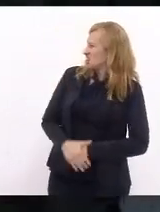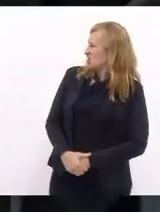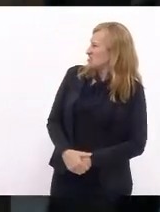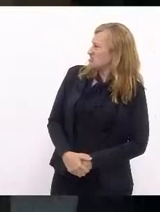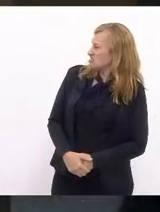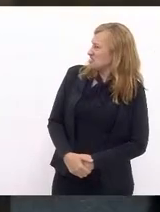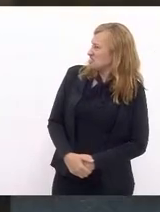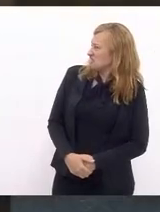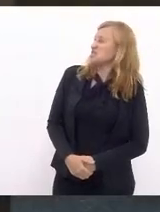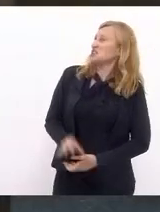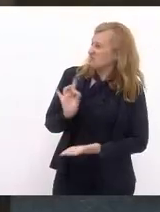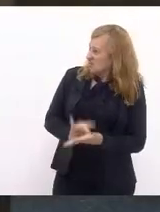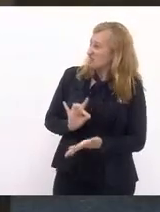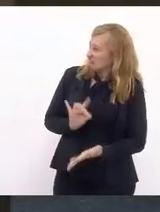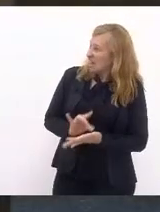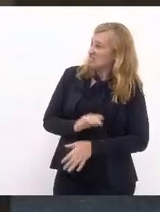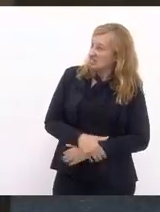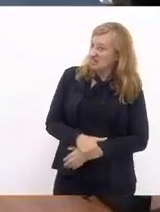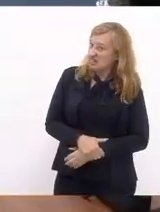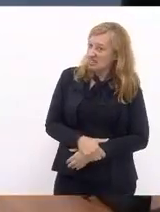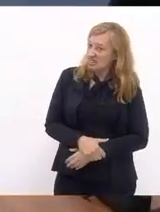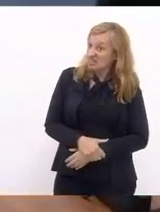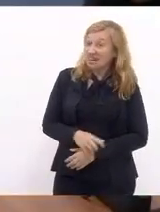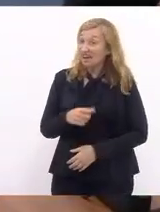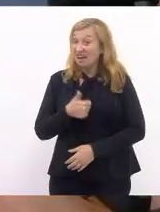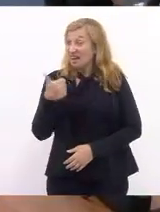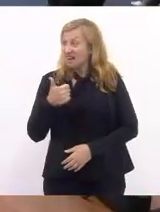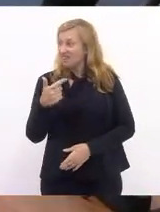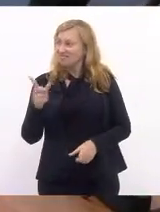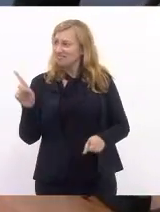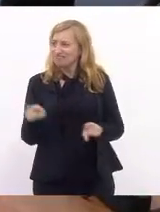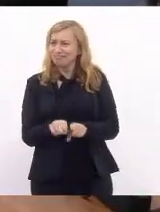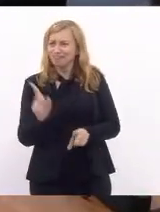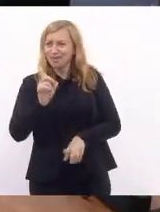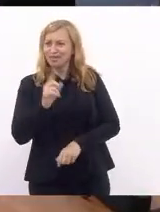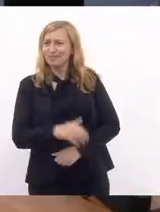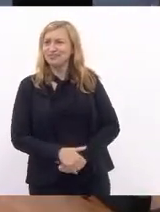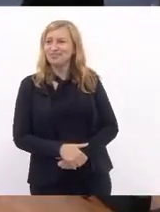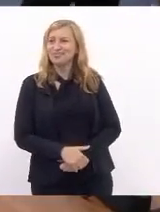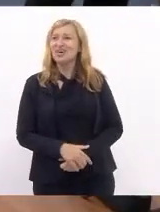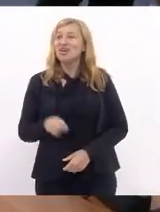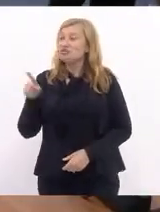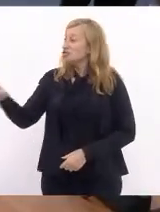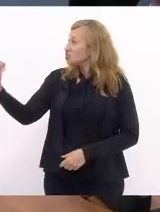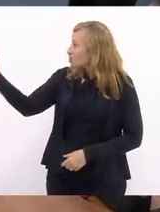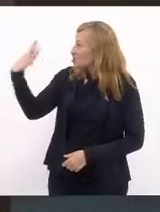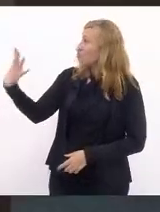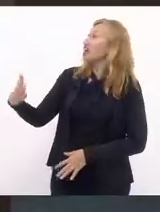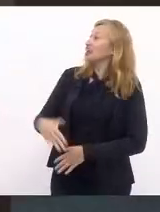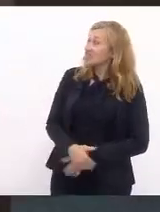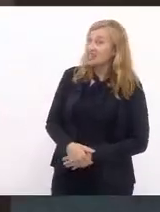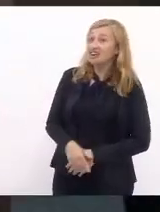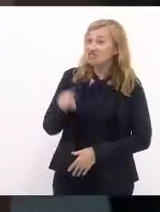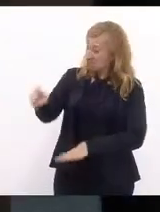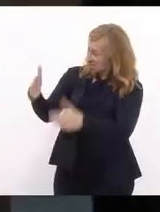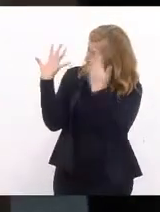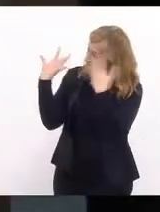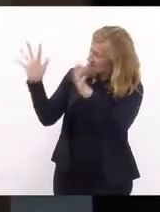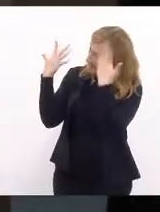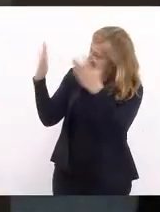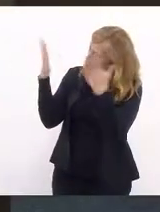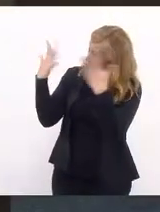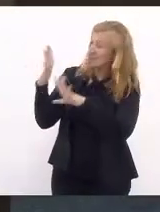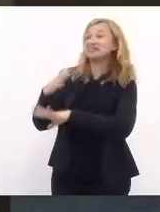assim Rafa Sinceramente se esperta gente você foi uma revelação você tá de